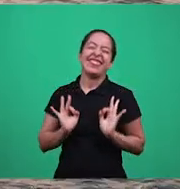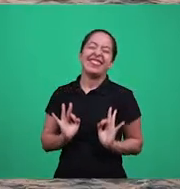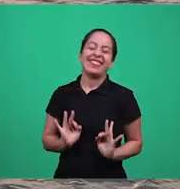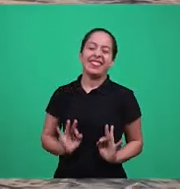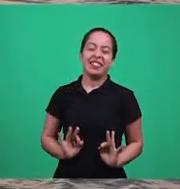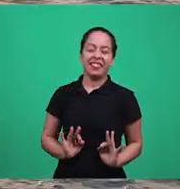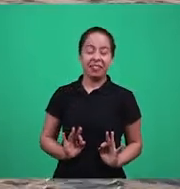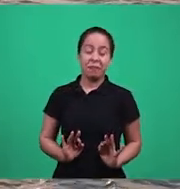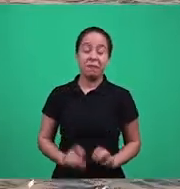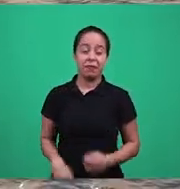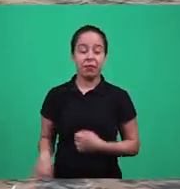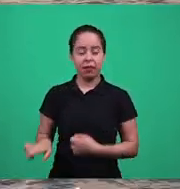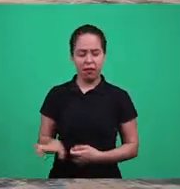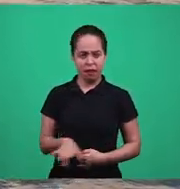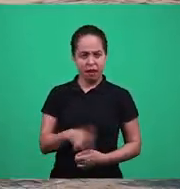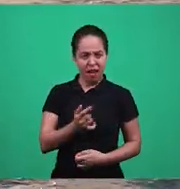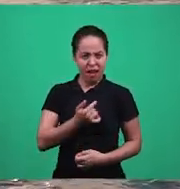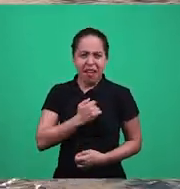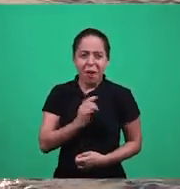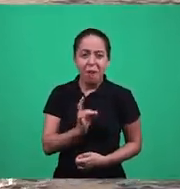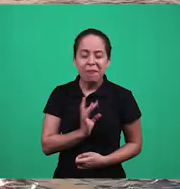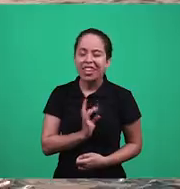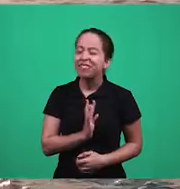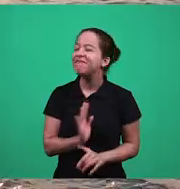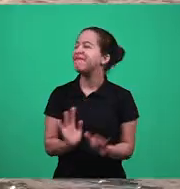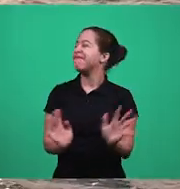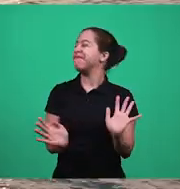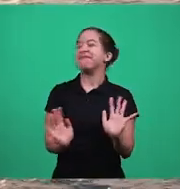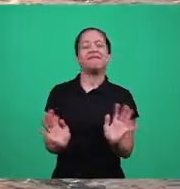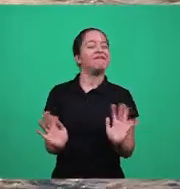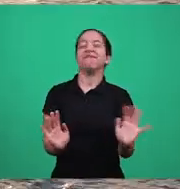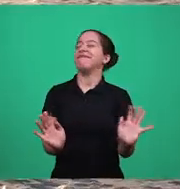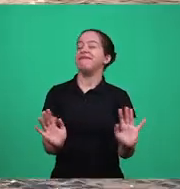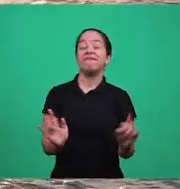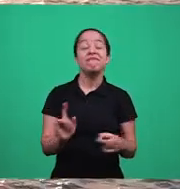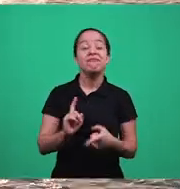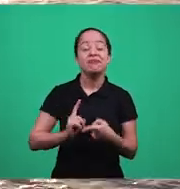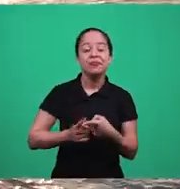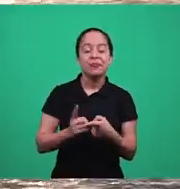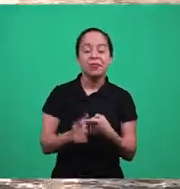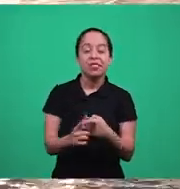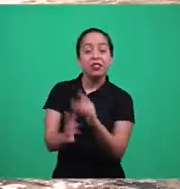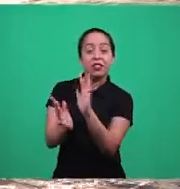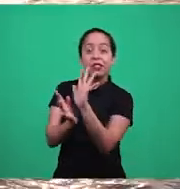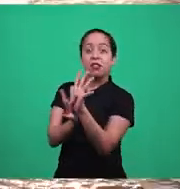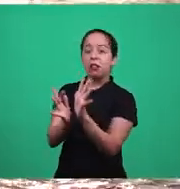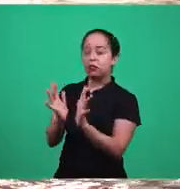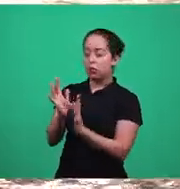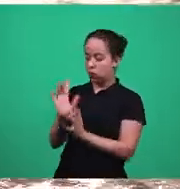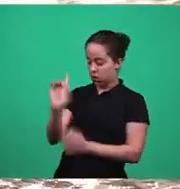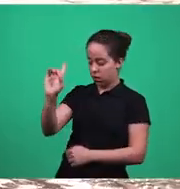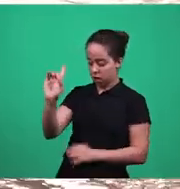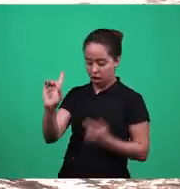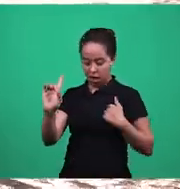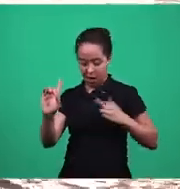guardará. Nada tenho que temer, pois Jesus me